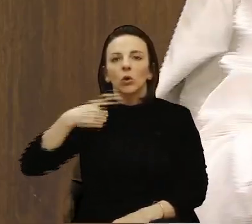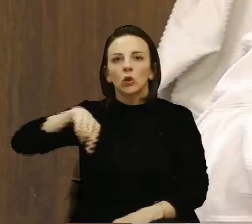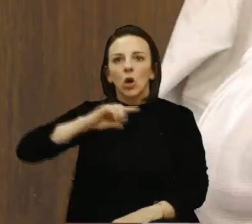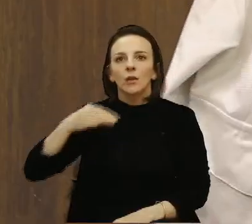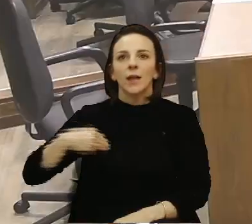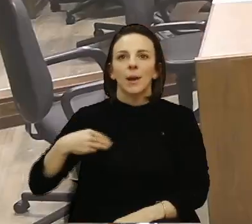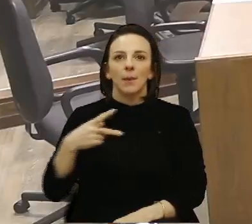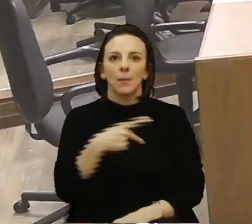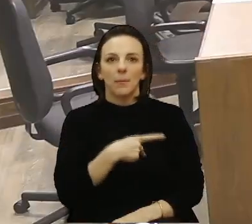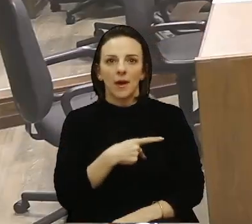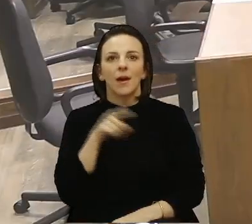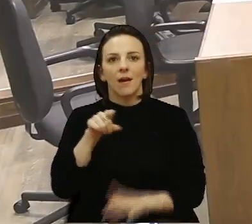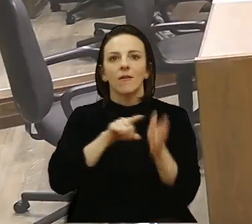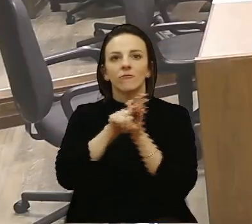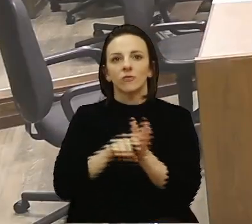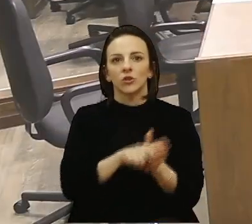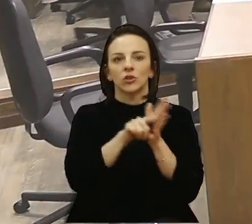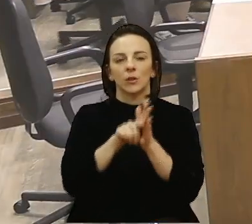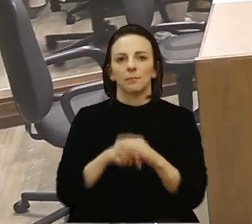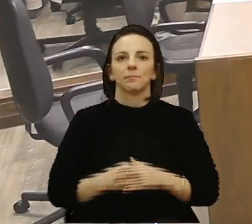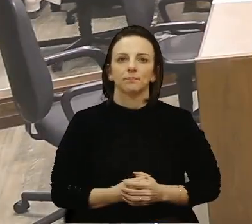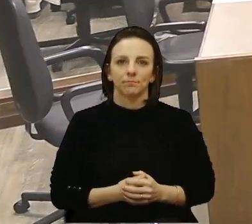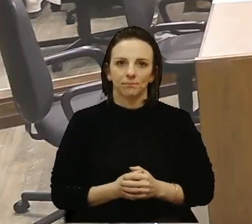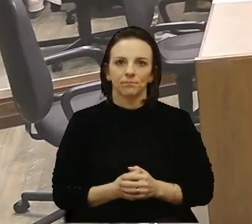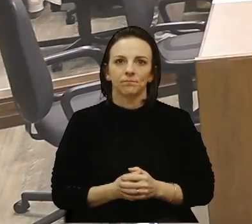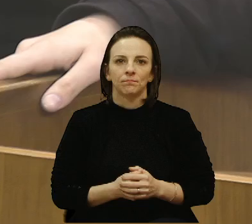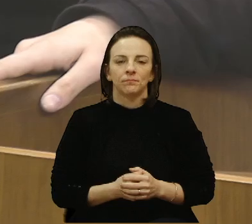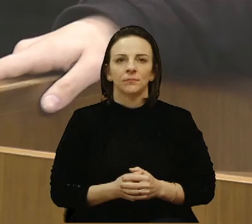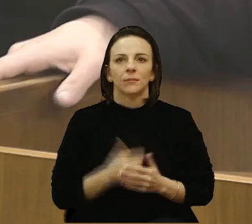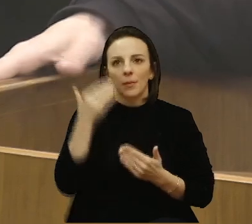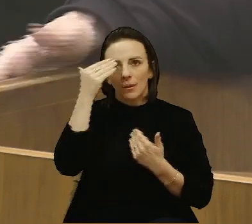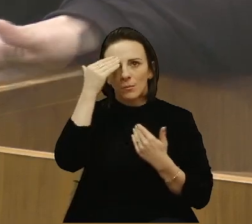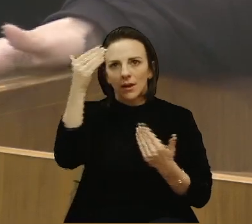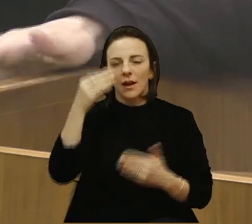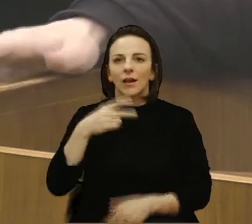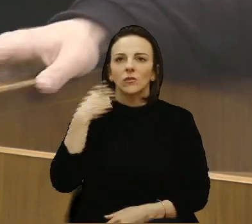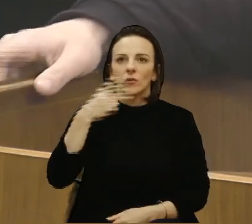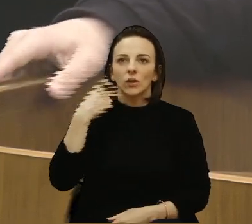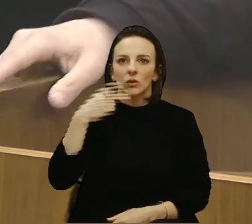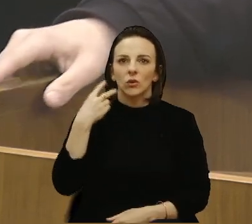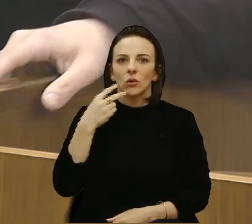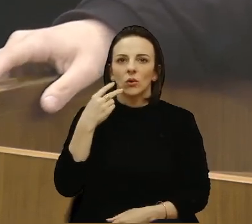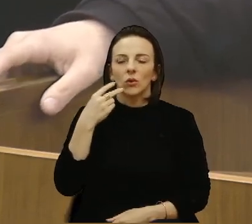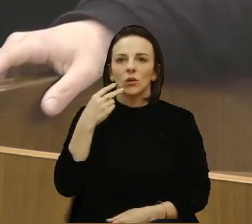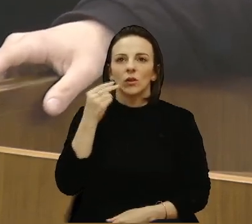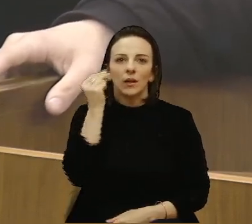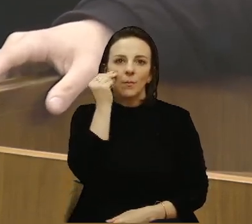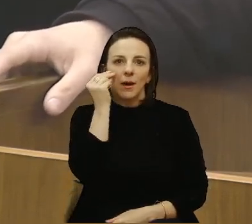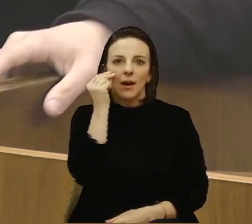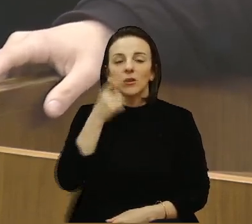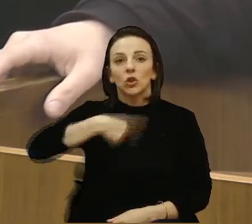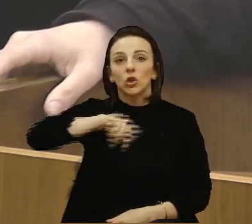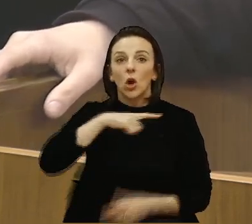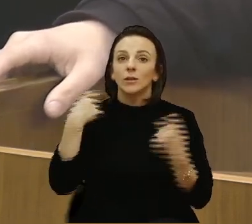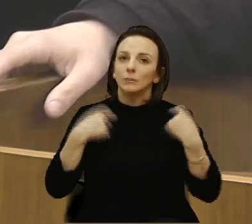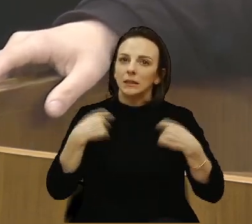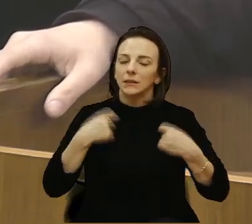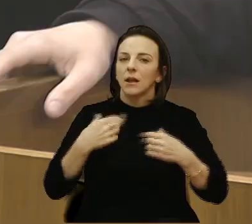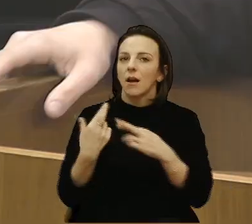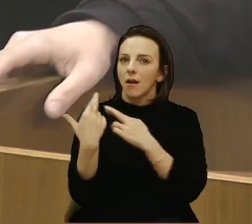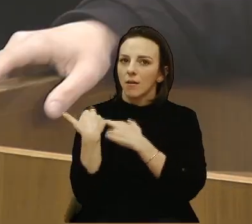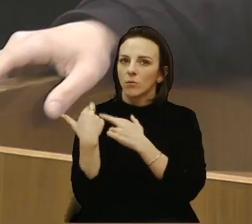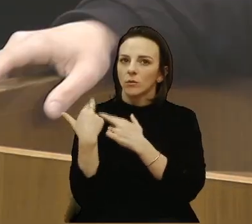investigado. Obrigada, vereador Libardi. É exatamente isso. Nós precisamos ter responsabilidade com aquilo que a gente faz. Não seremos nós, como